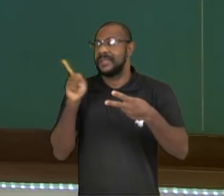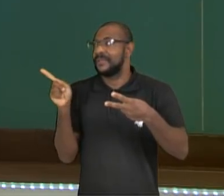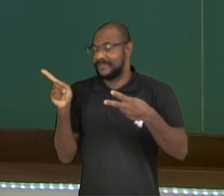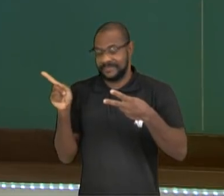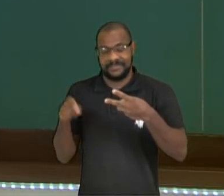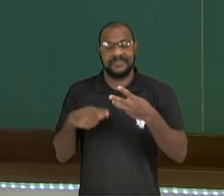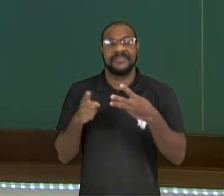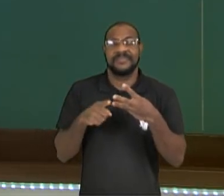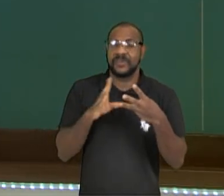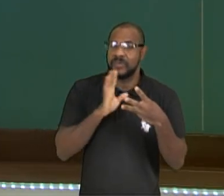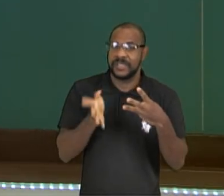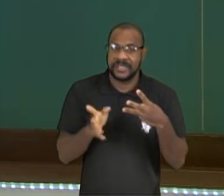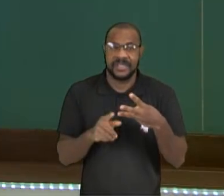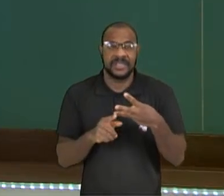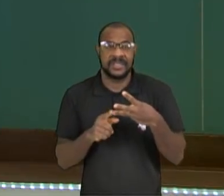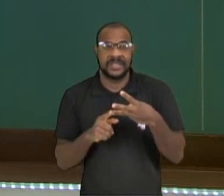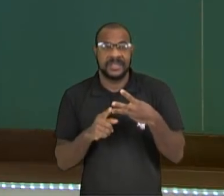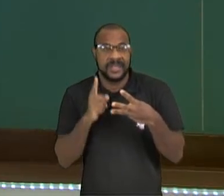conheço.